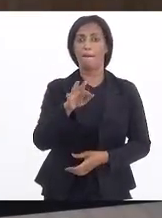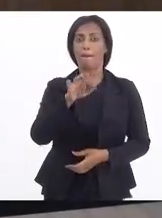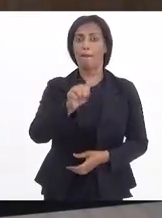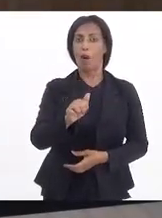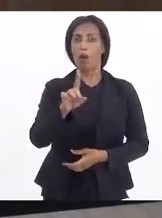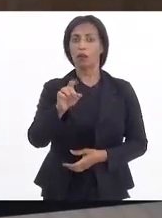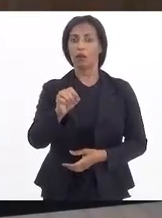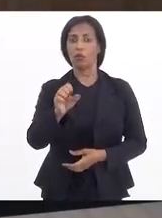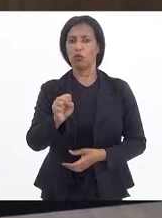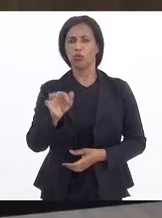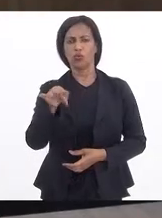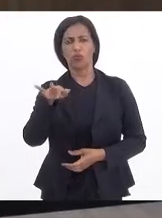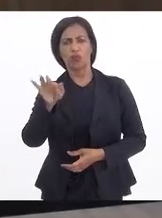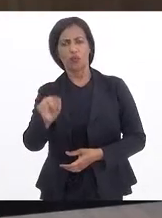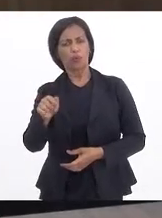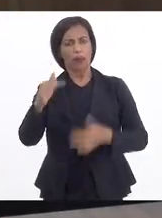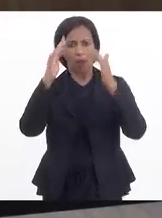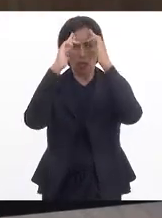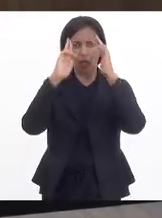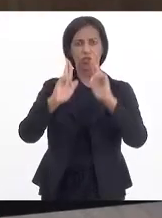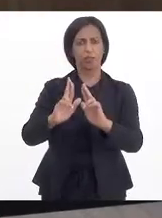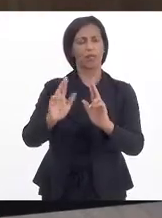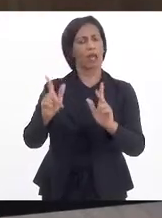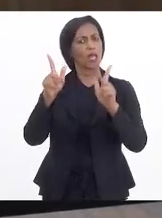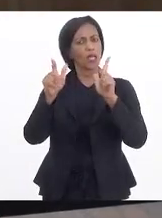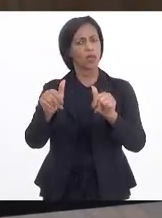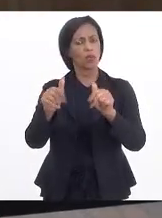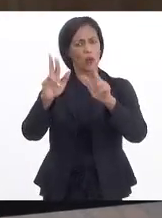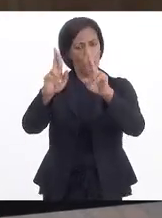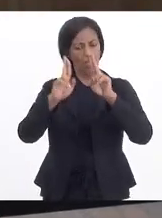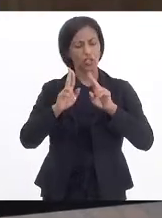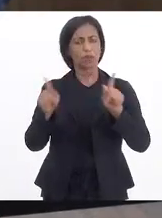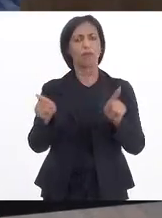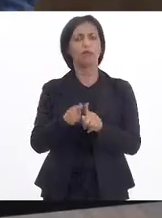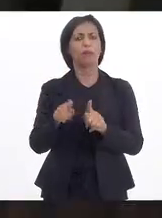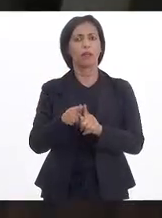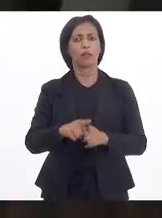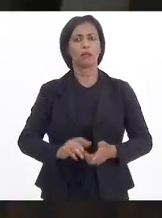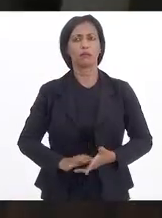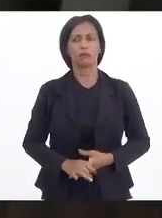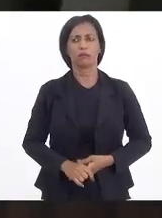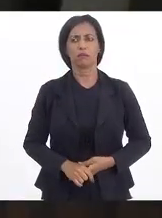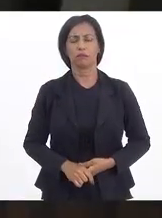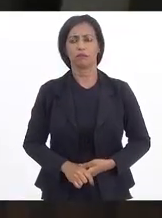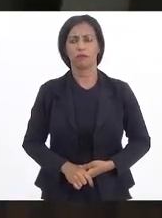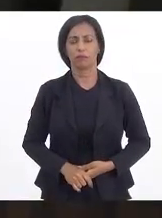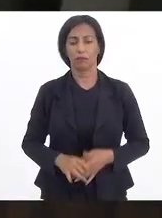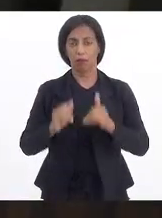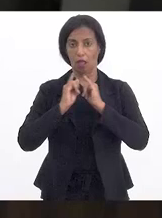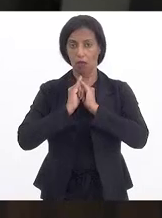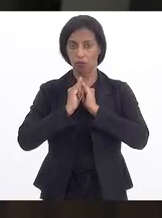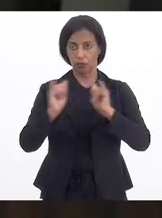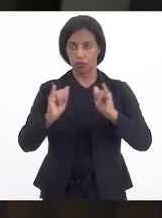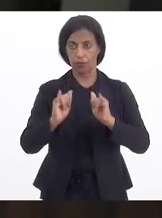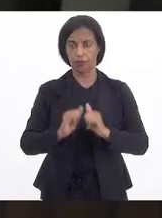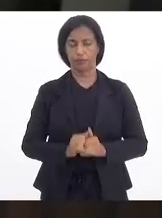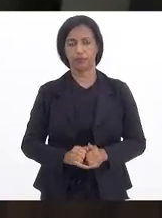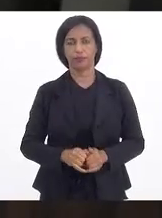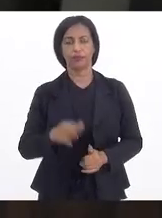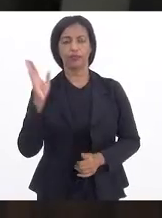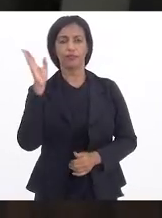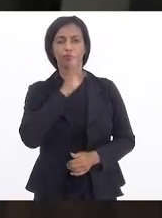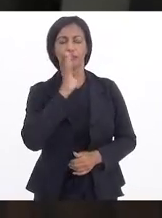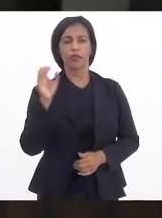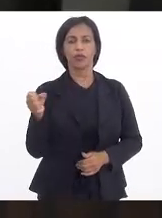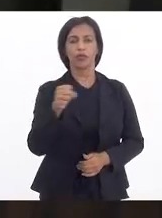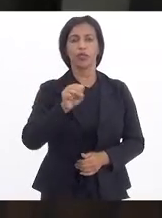fundo que deveria respeitar da mesma forma que eles pedem respeito obrigado o anúncio sessão